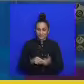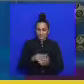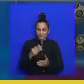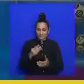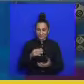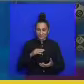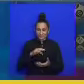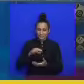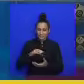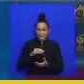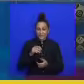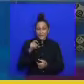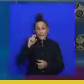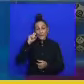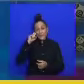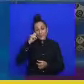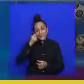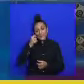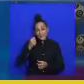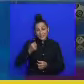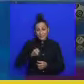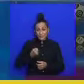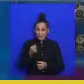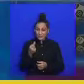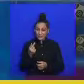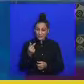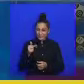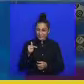Terceira bola. Bola preta número 17.